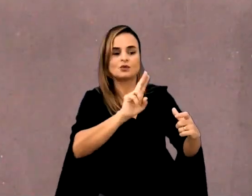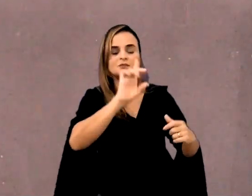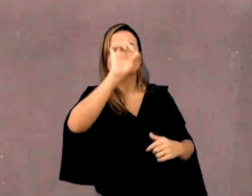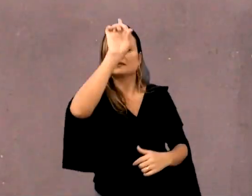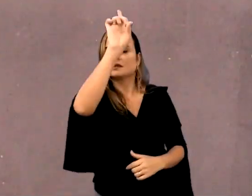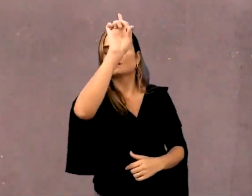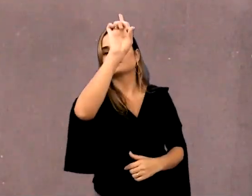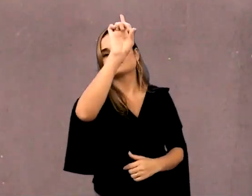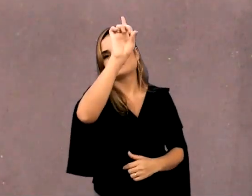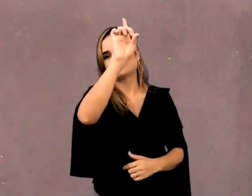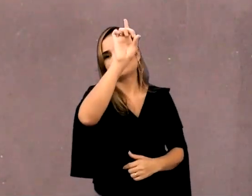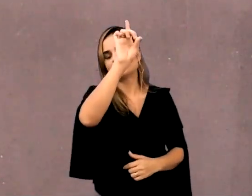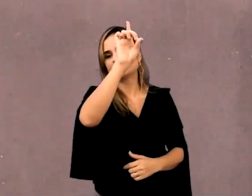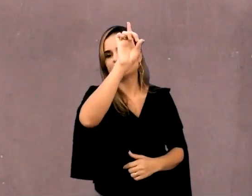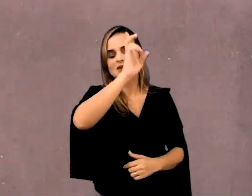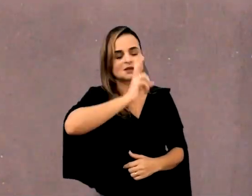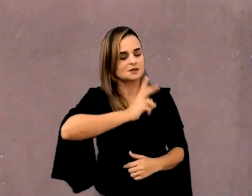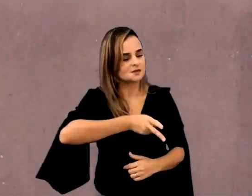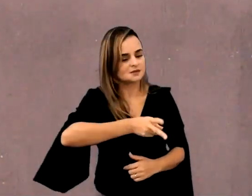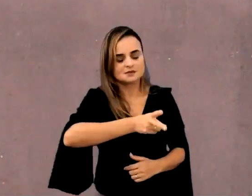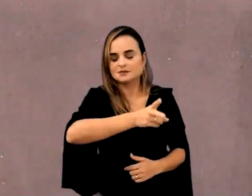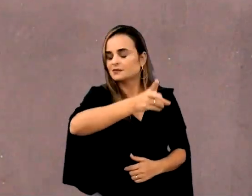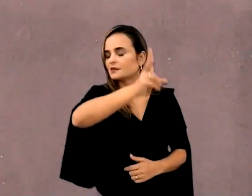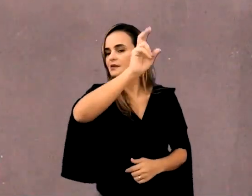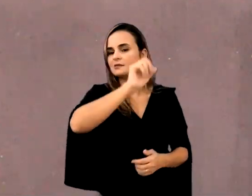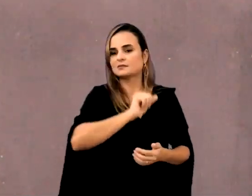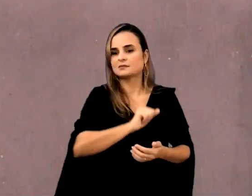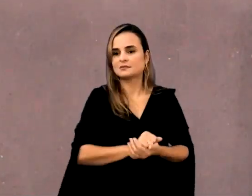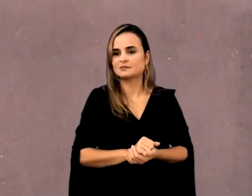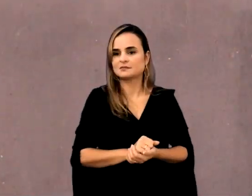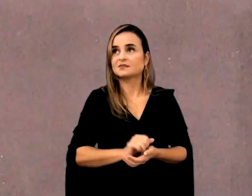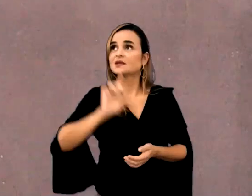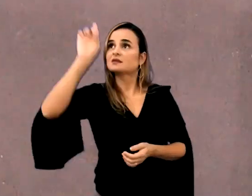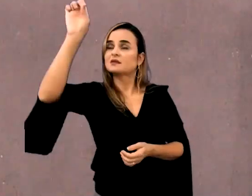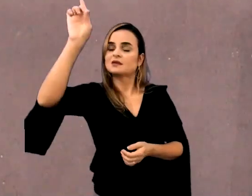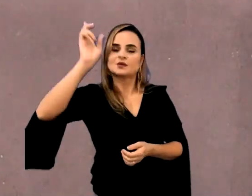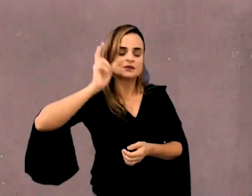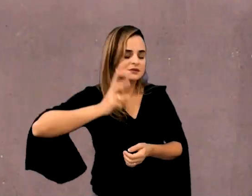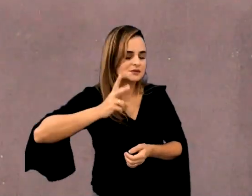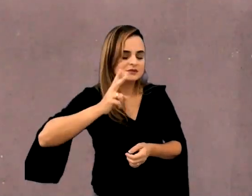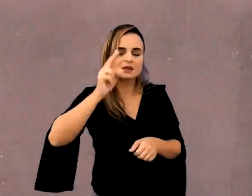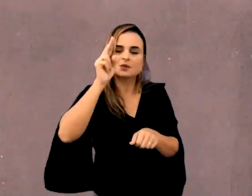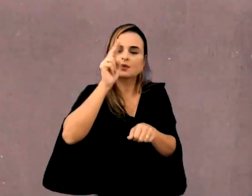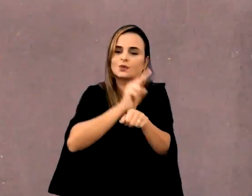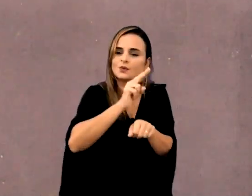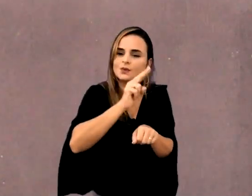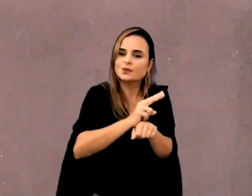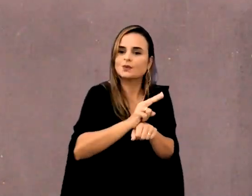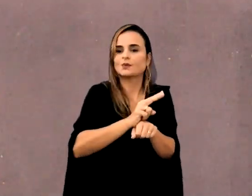nome perpetuamente nela. Estarão fixos os meus olhos e o meu coração